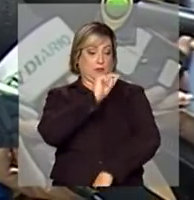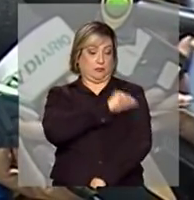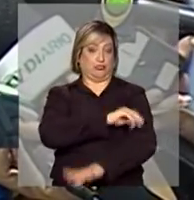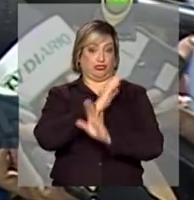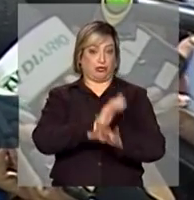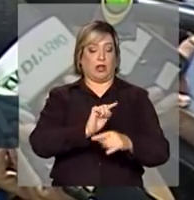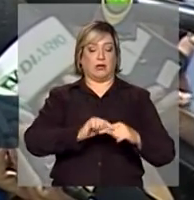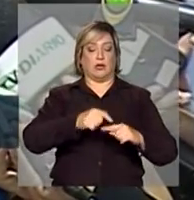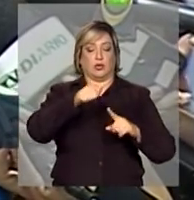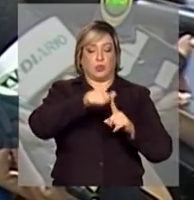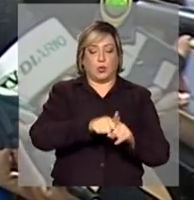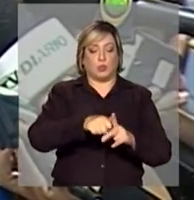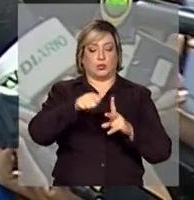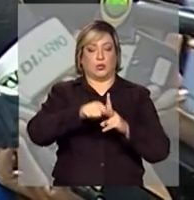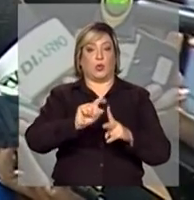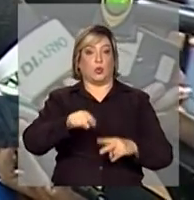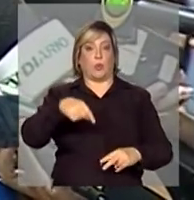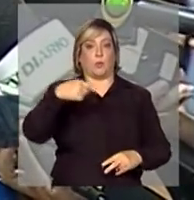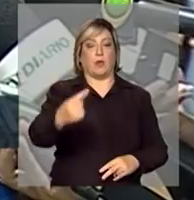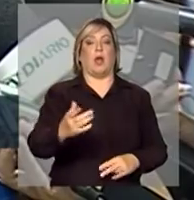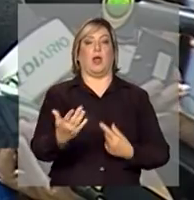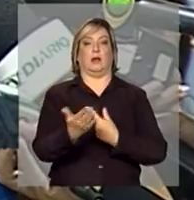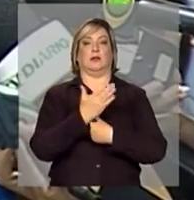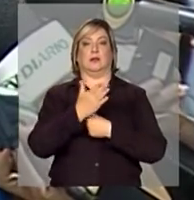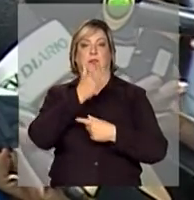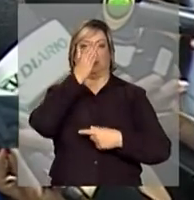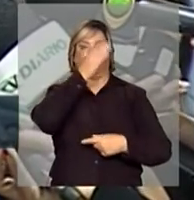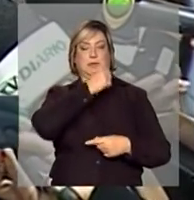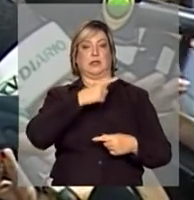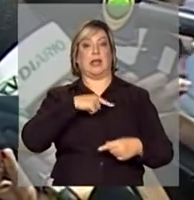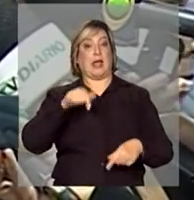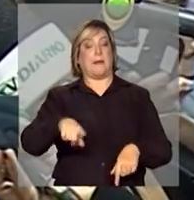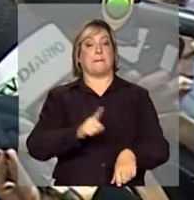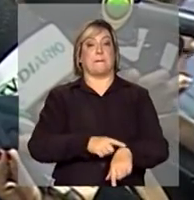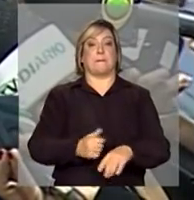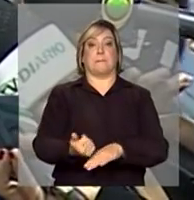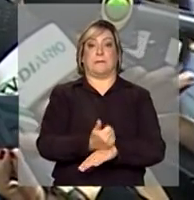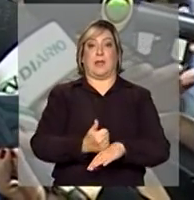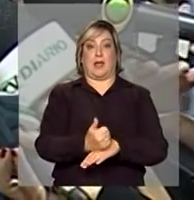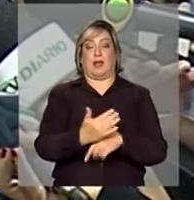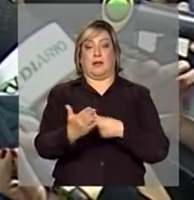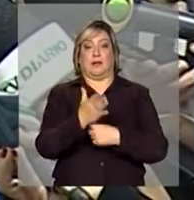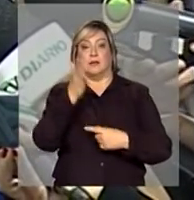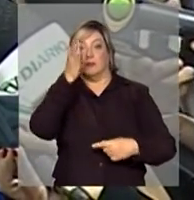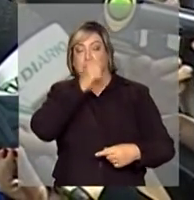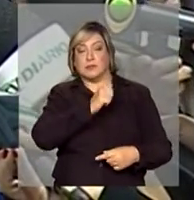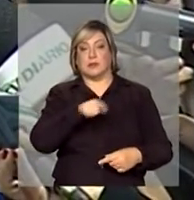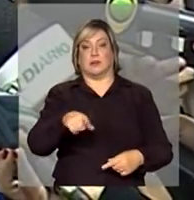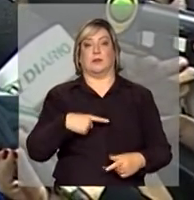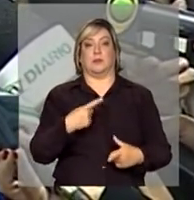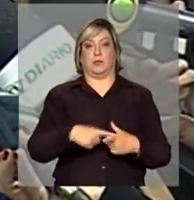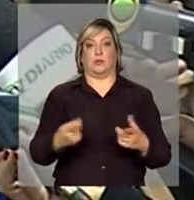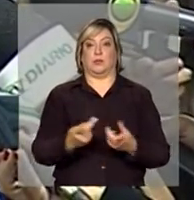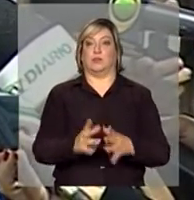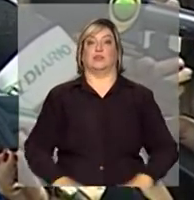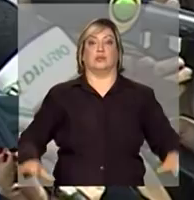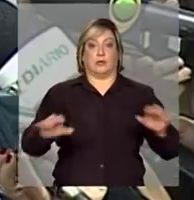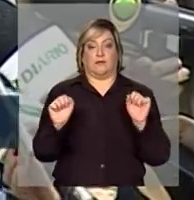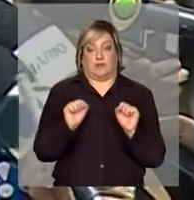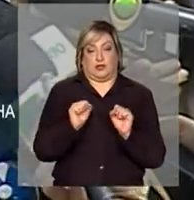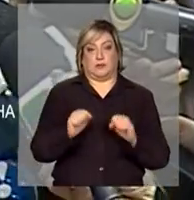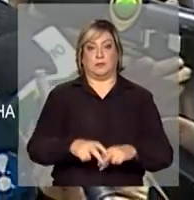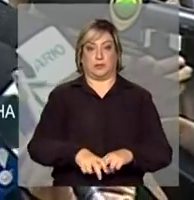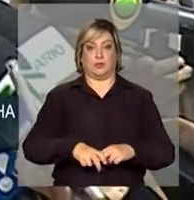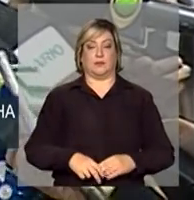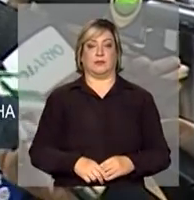vacinação. Então, aproveitar a campanha de vacinação é o melhor momento para estar protegido quando a influenza aumenta de circulação no inverno. O vírus